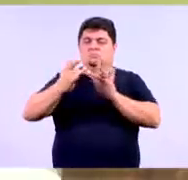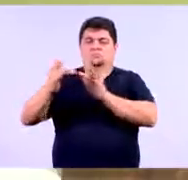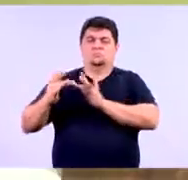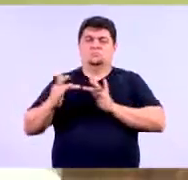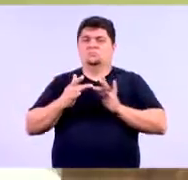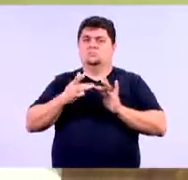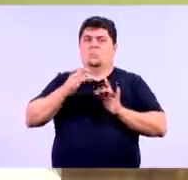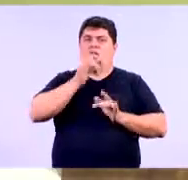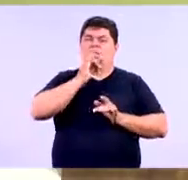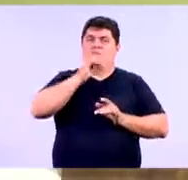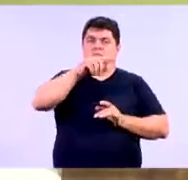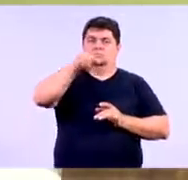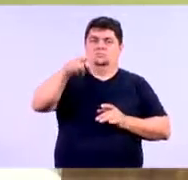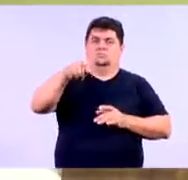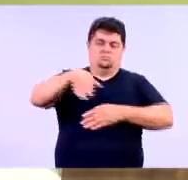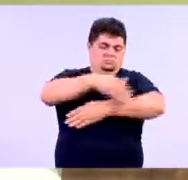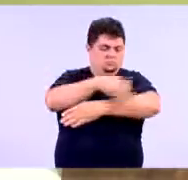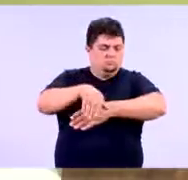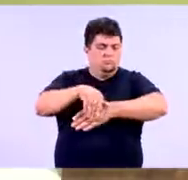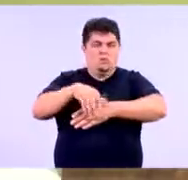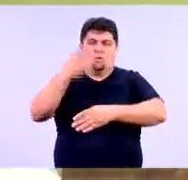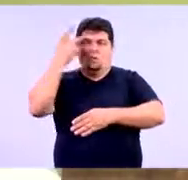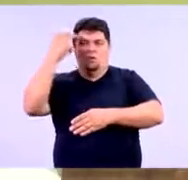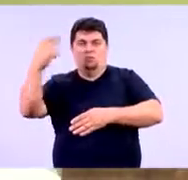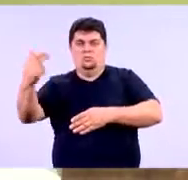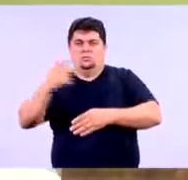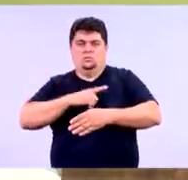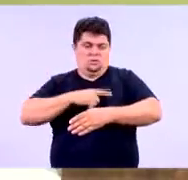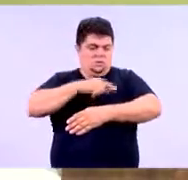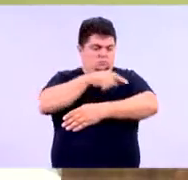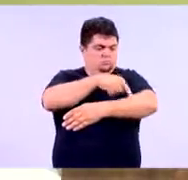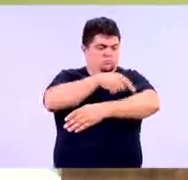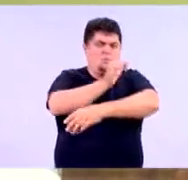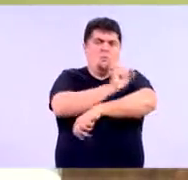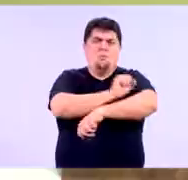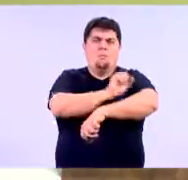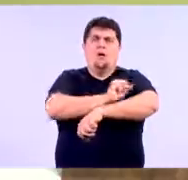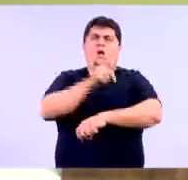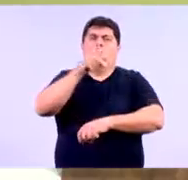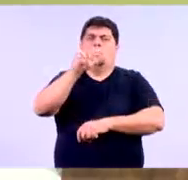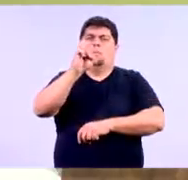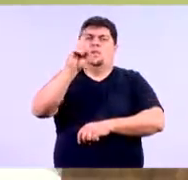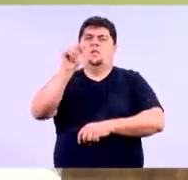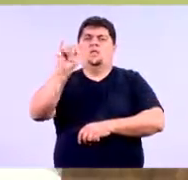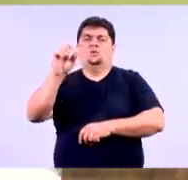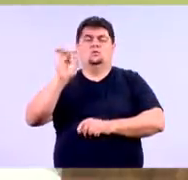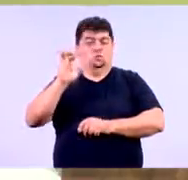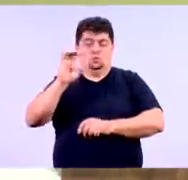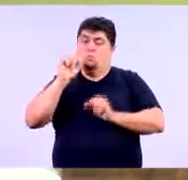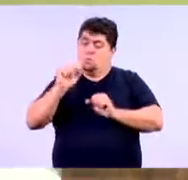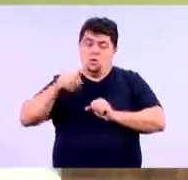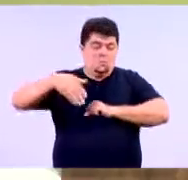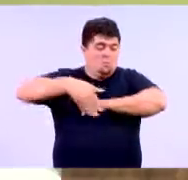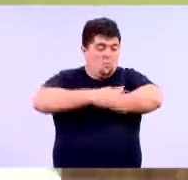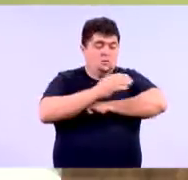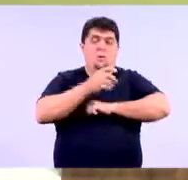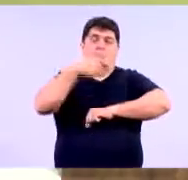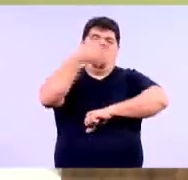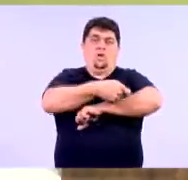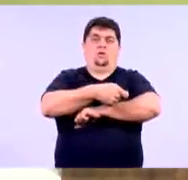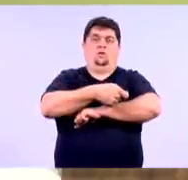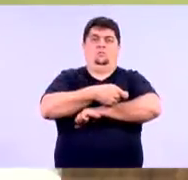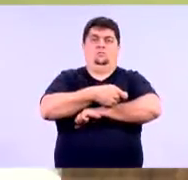situação. Vocês estão transitando por uma via e aí lá vai ter um pedágio. E você só pode passar por lá se você tiver que pagar alguma